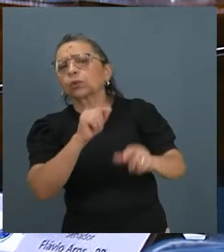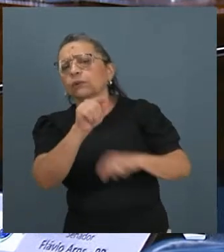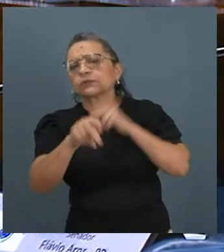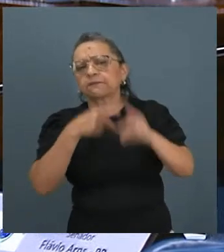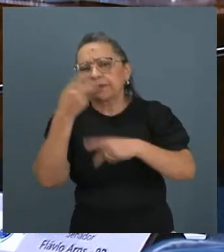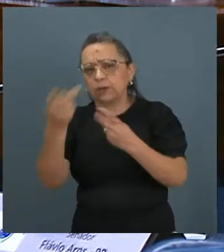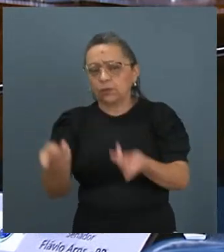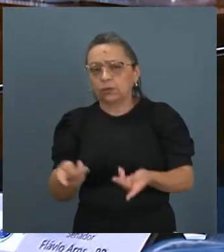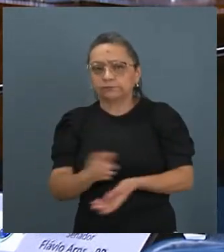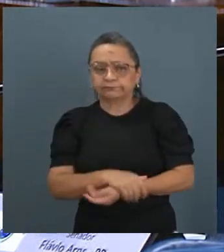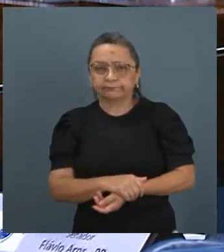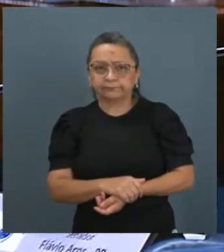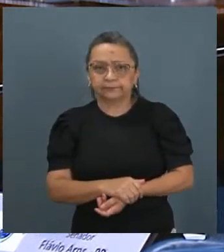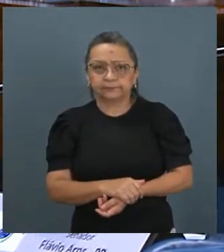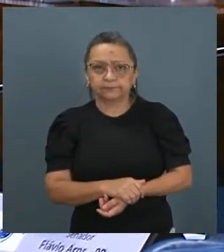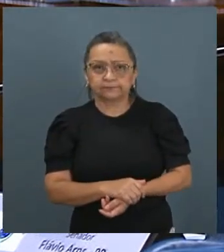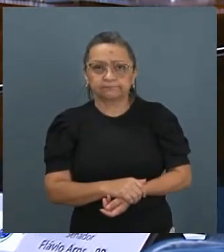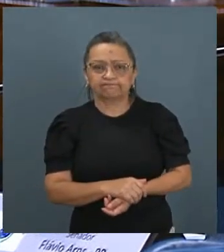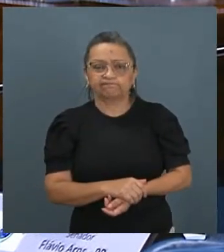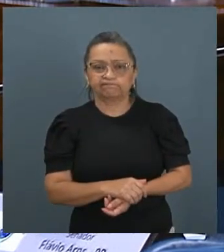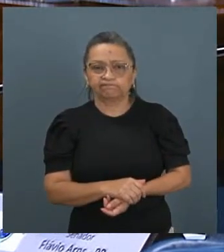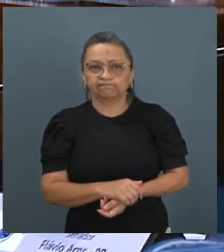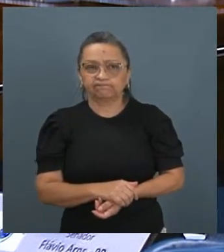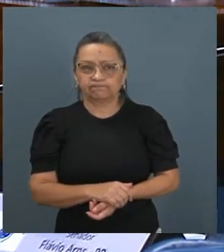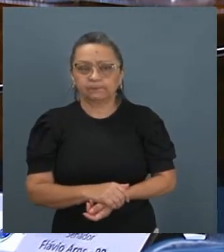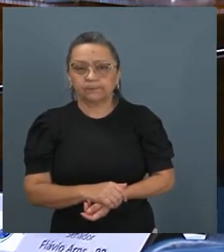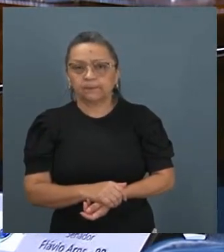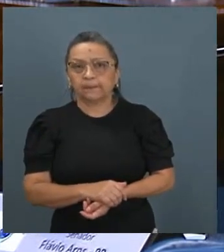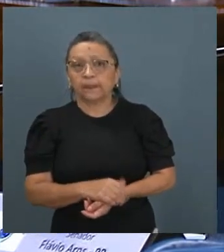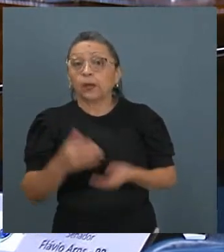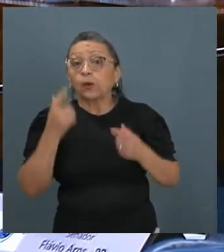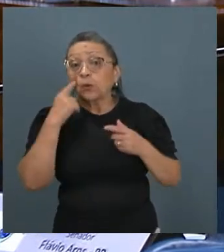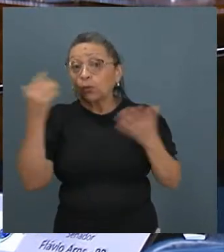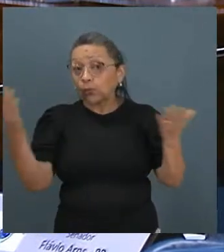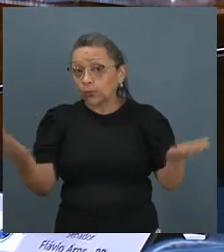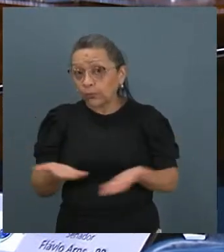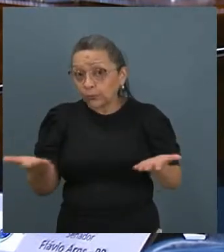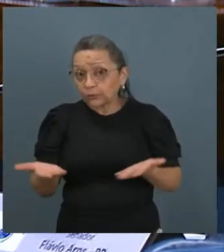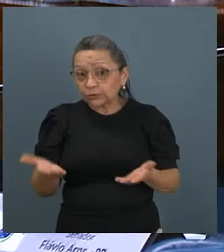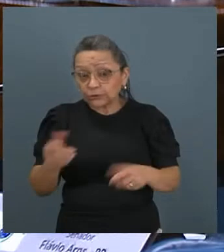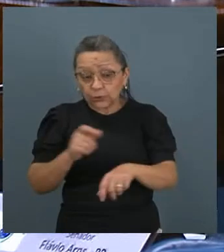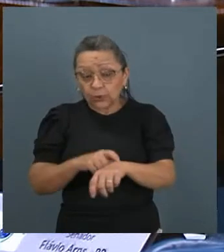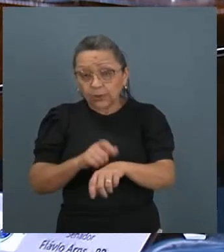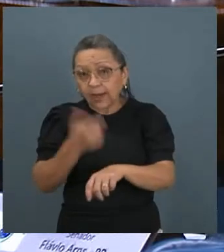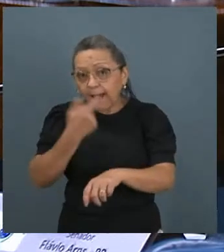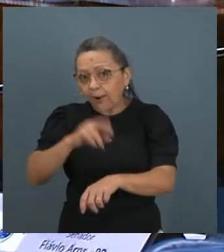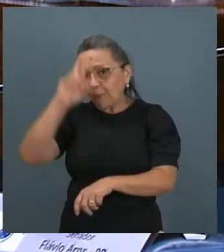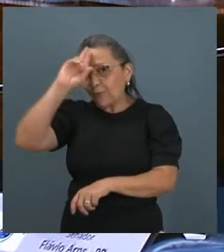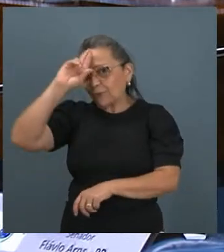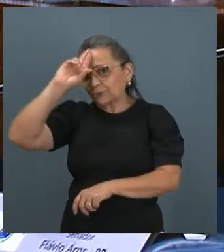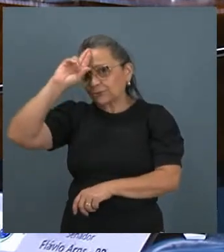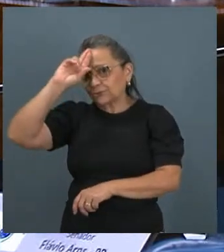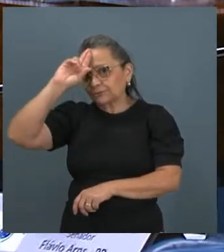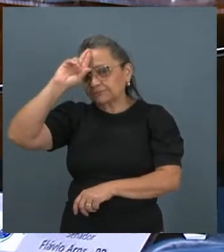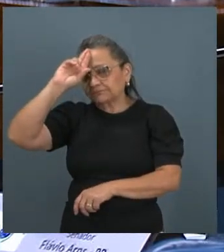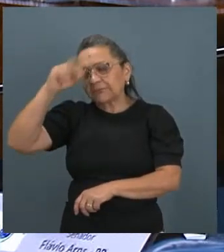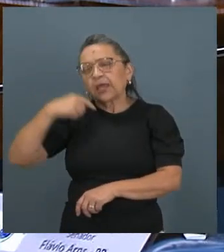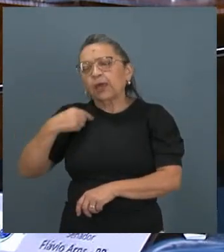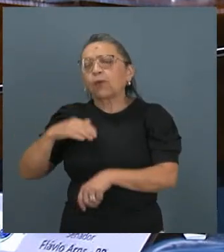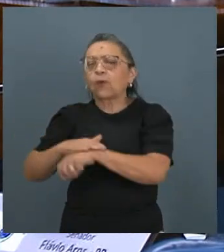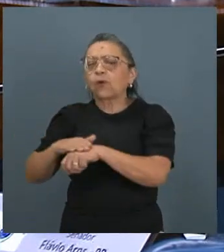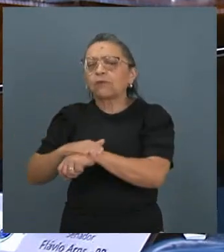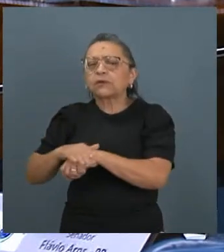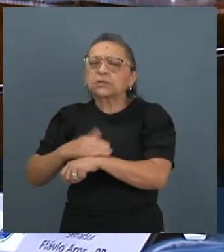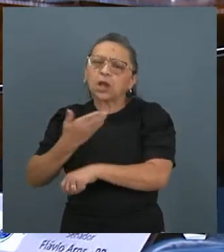argumentos trazidos por Vossa Excelência aí na tribuna. Hoje, na hora do almoço, falando com um